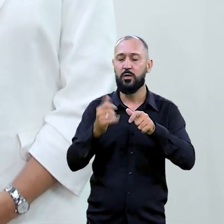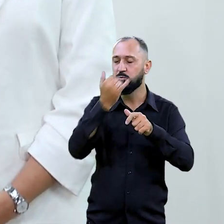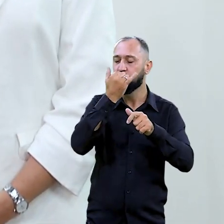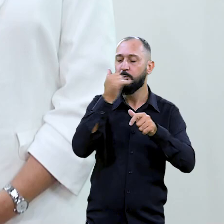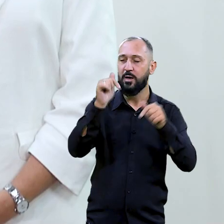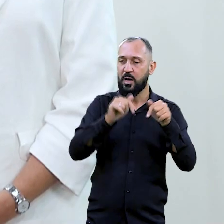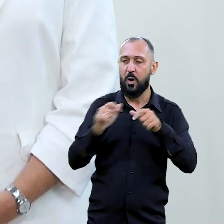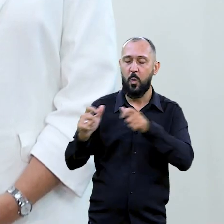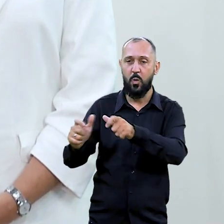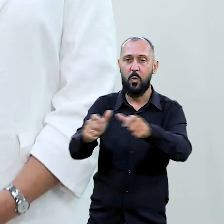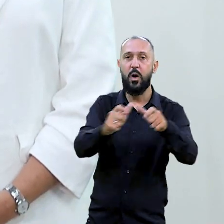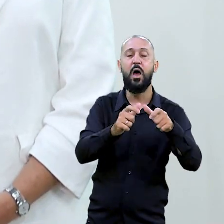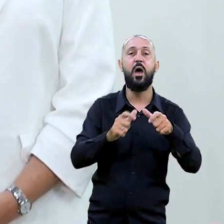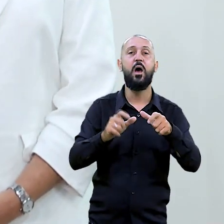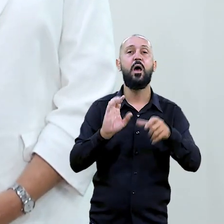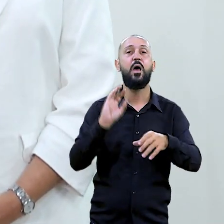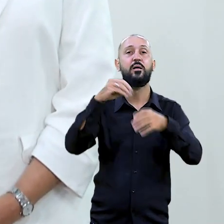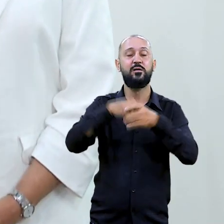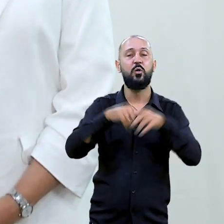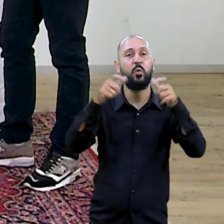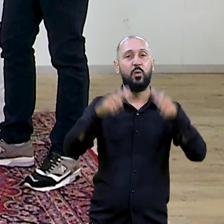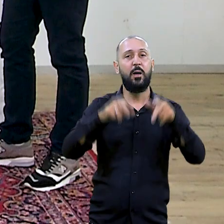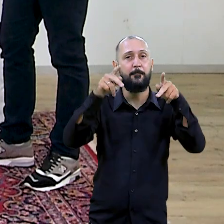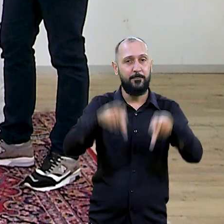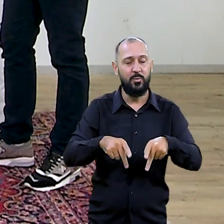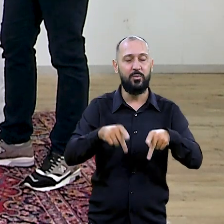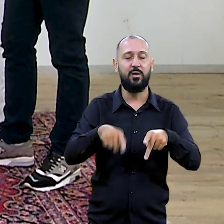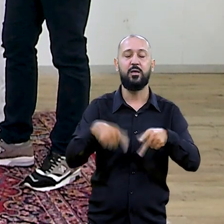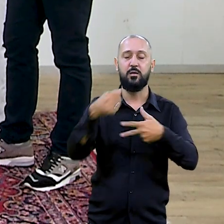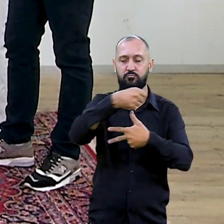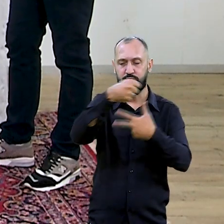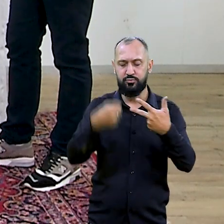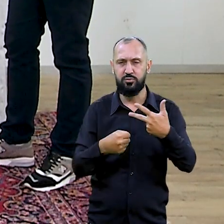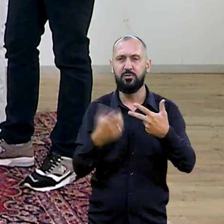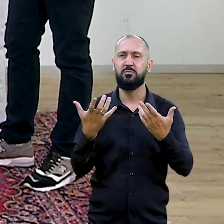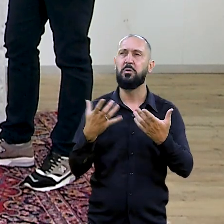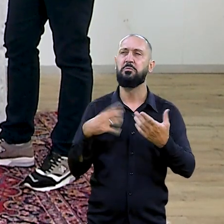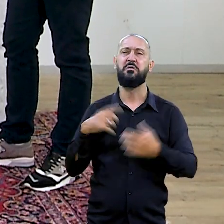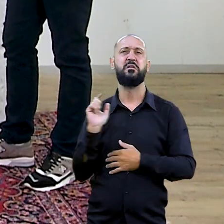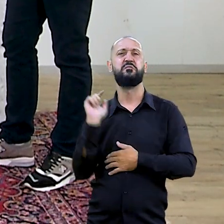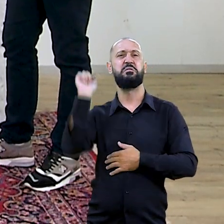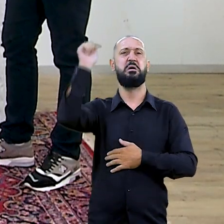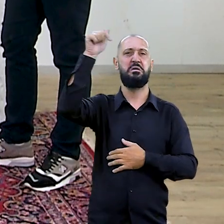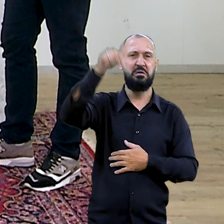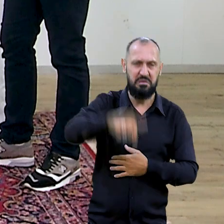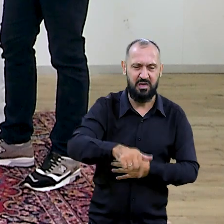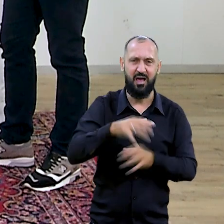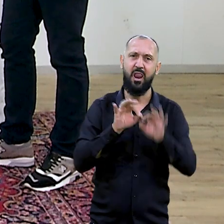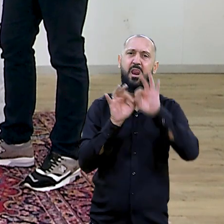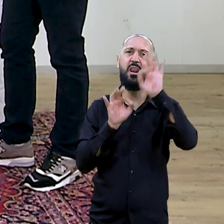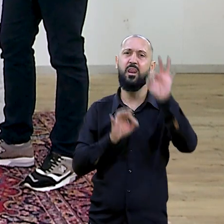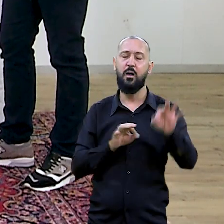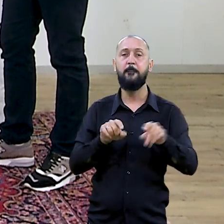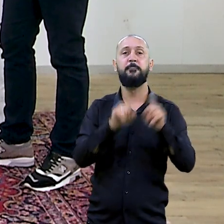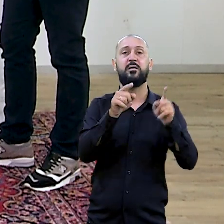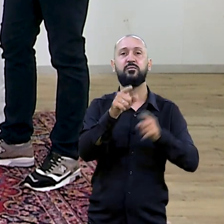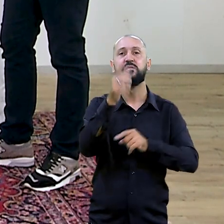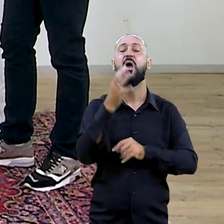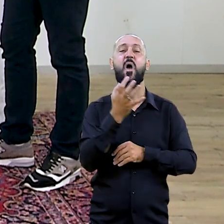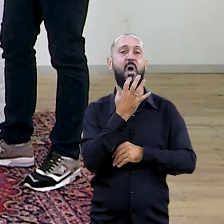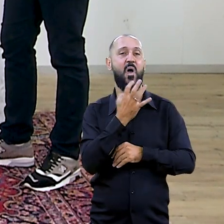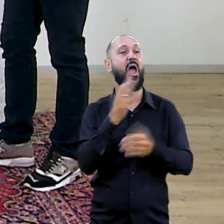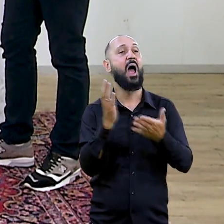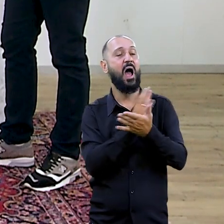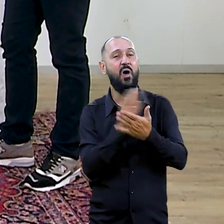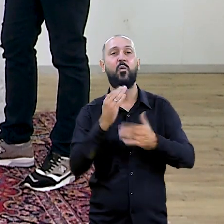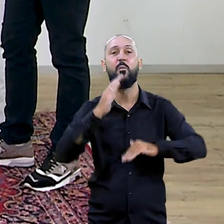algum servidor público. Sim. Conhecendo um servidor ou público. Ou tem alguém na família, ou alguém de um círculo próximo. Exato. Entrega o seu agasalho